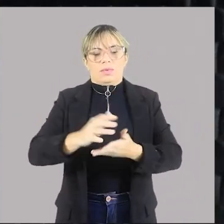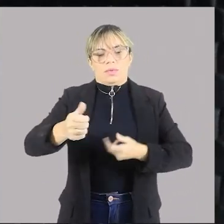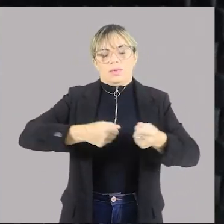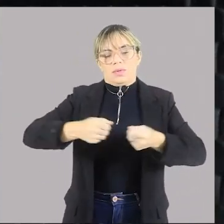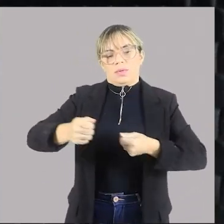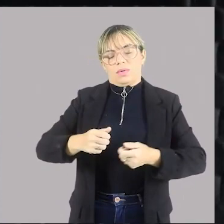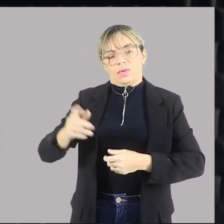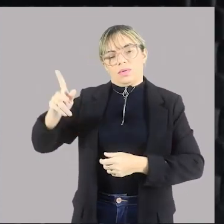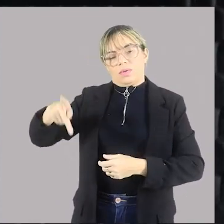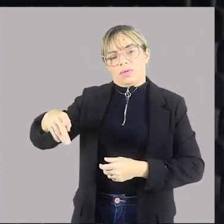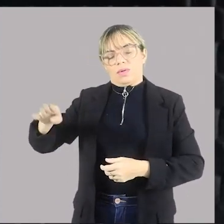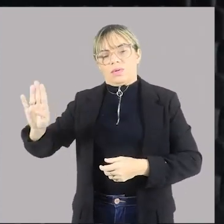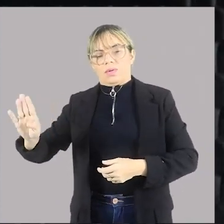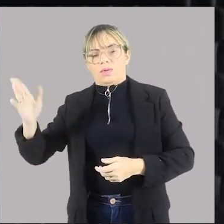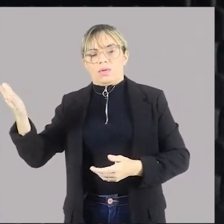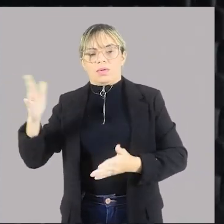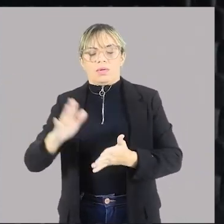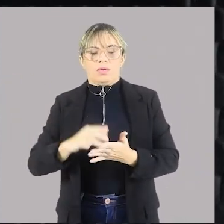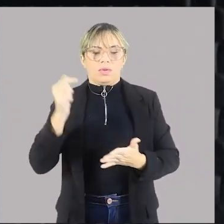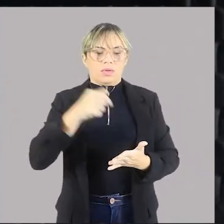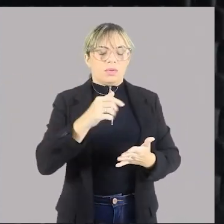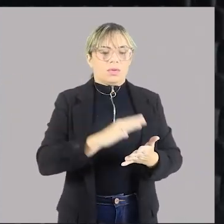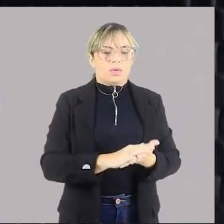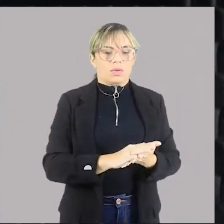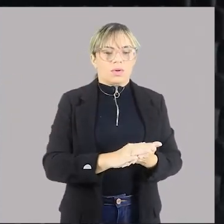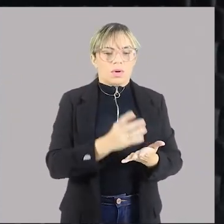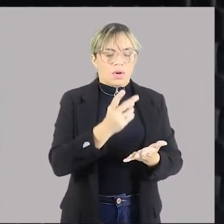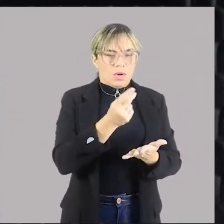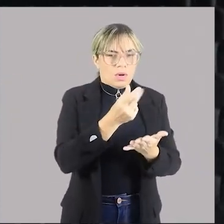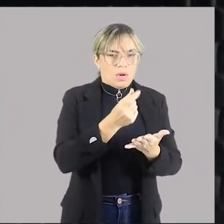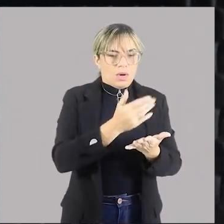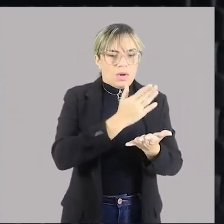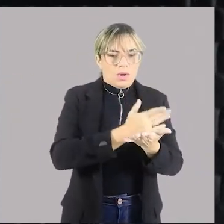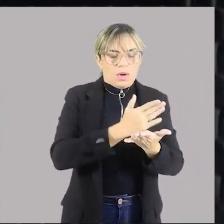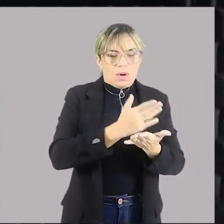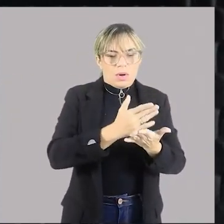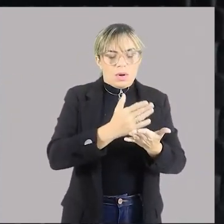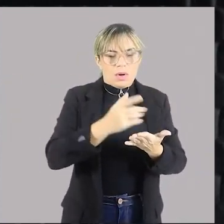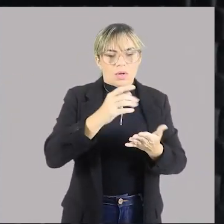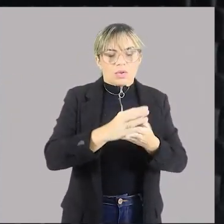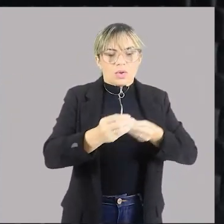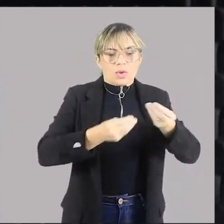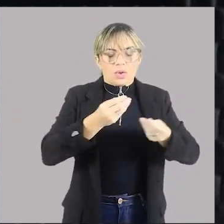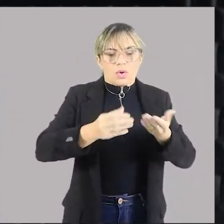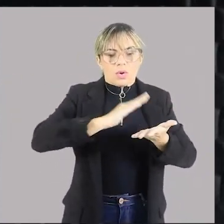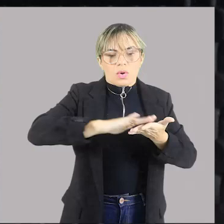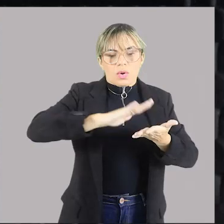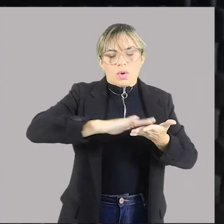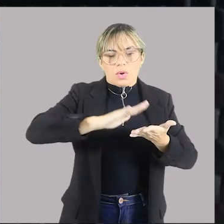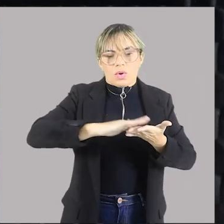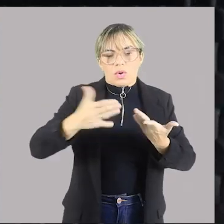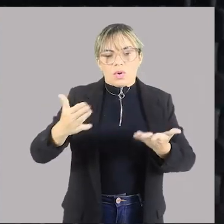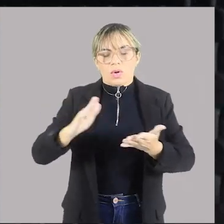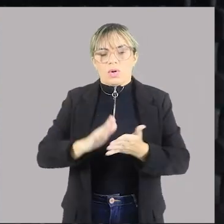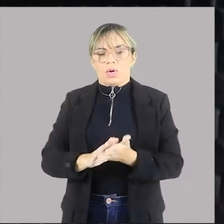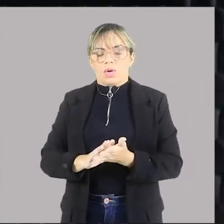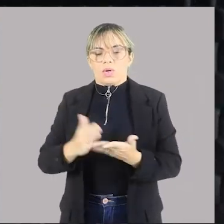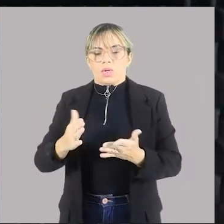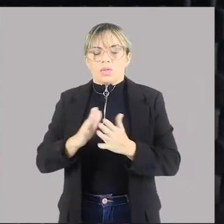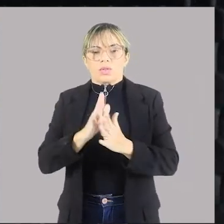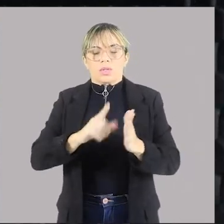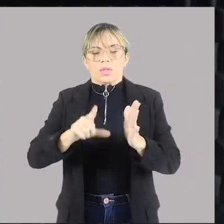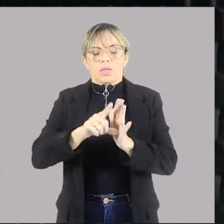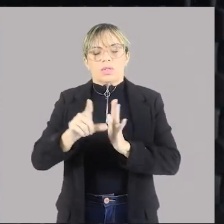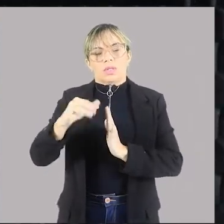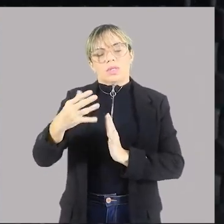administração pública, que vão desde prestação de serviço público ao poder de polícia, que nós trabalharemos em momento apropriado,